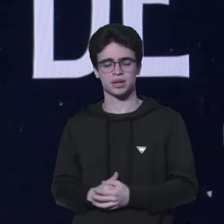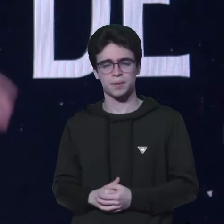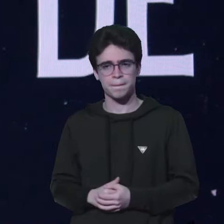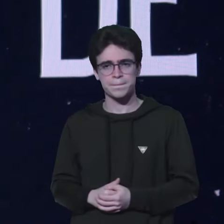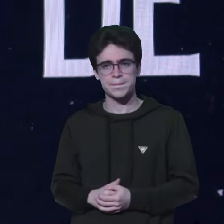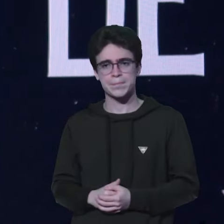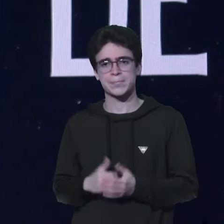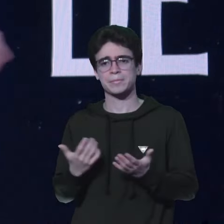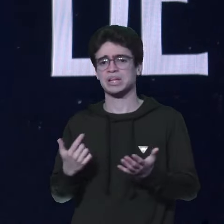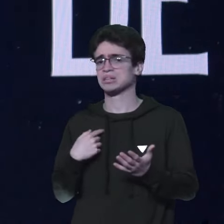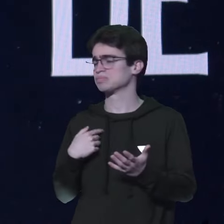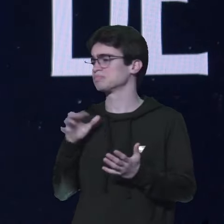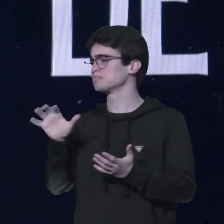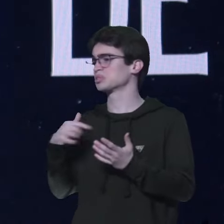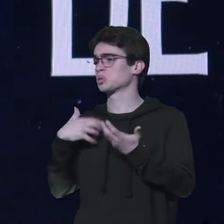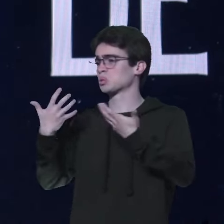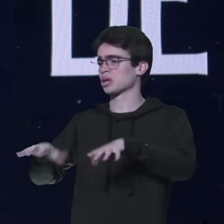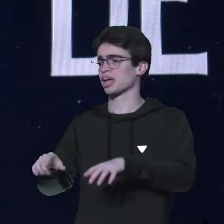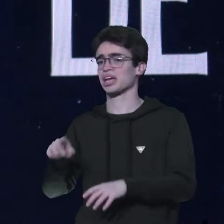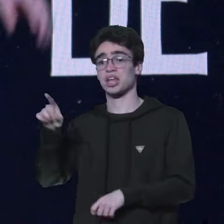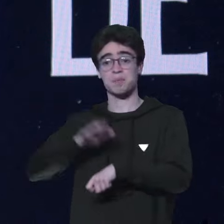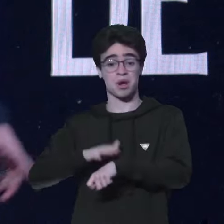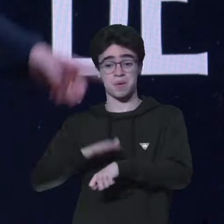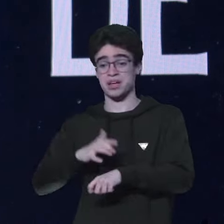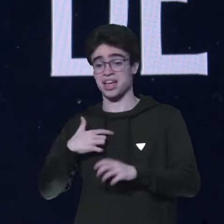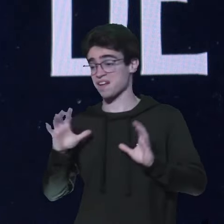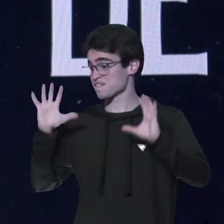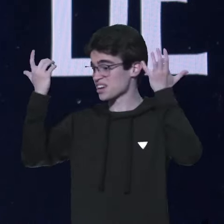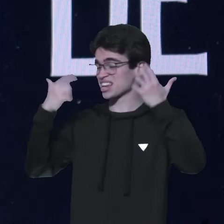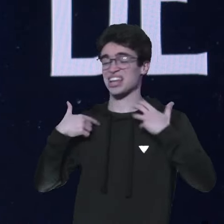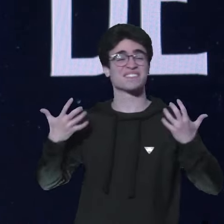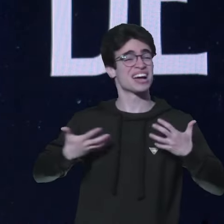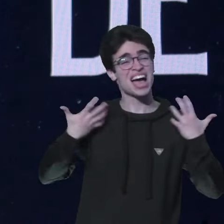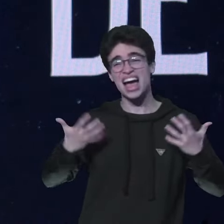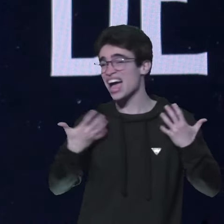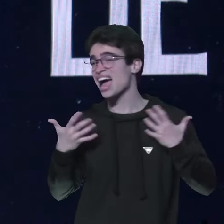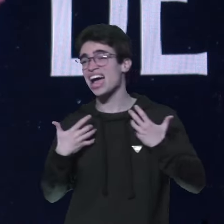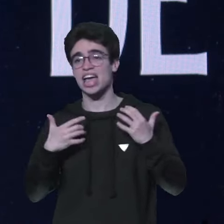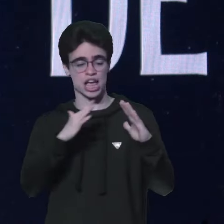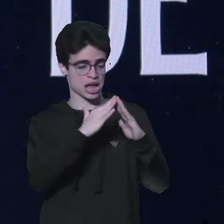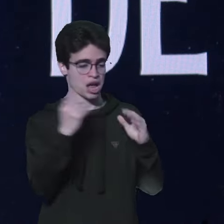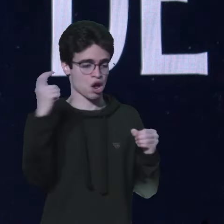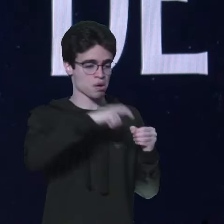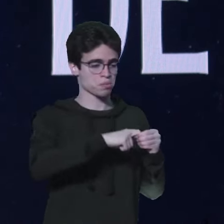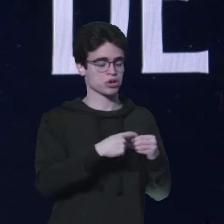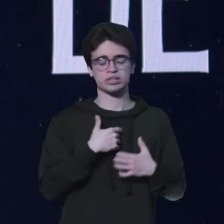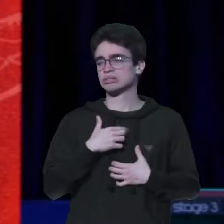E aí você nem queria fazer, na hora ali você está felizão na festa, quando você volta para casa você fala, o que eu fiz?